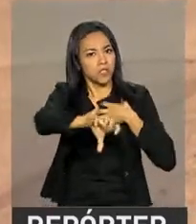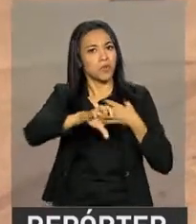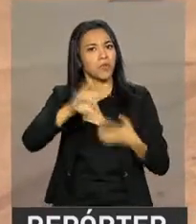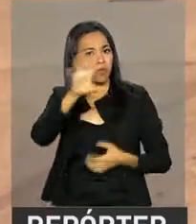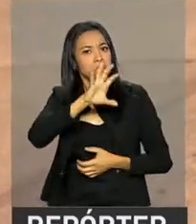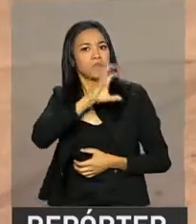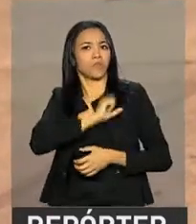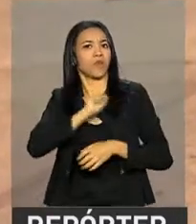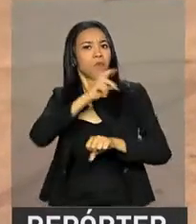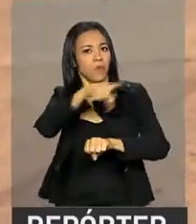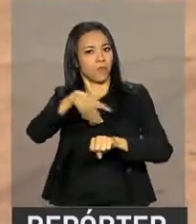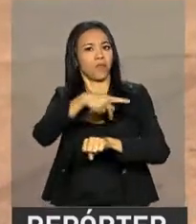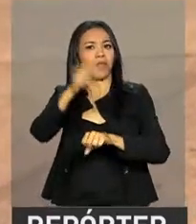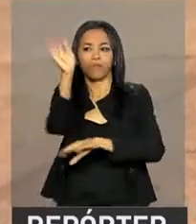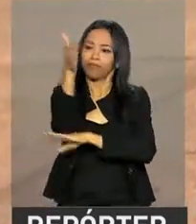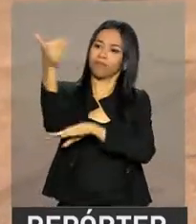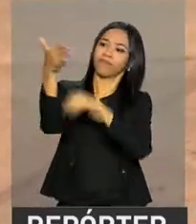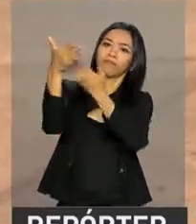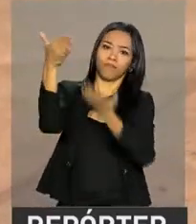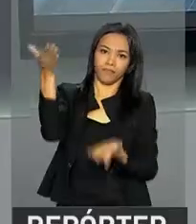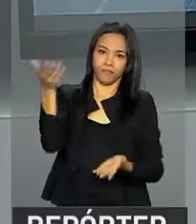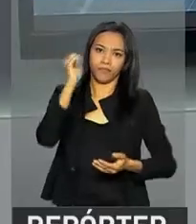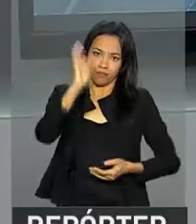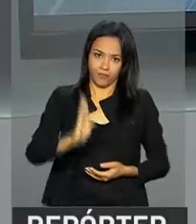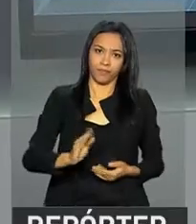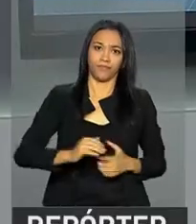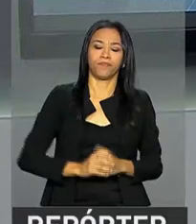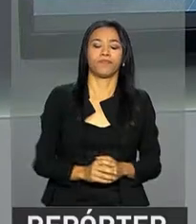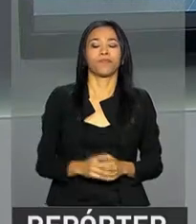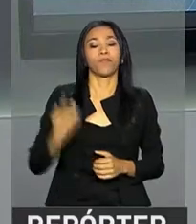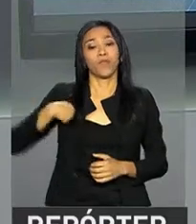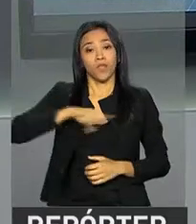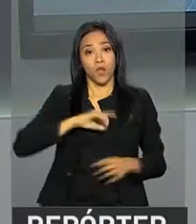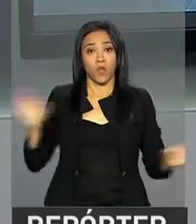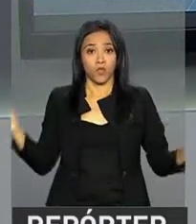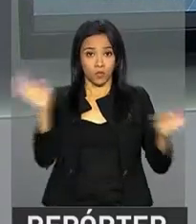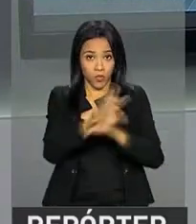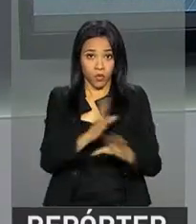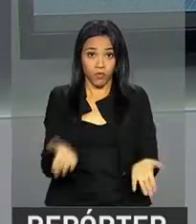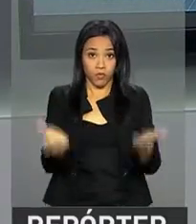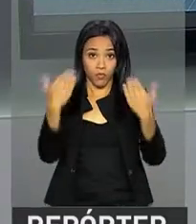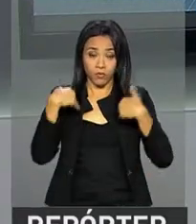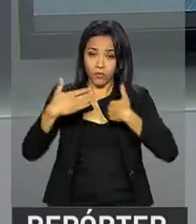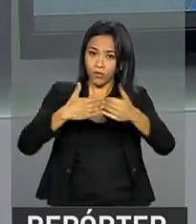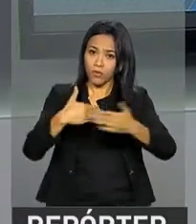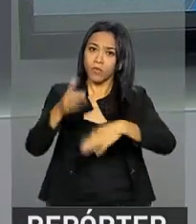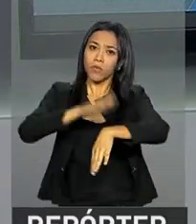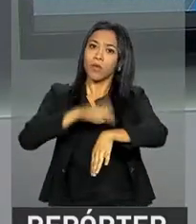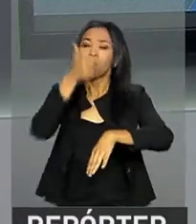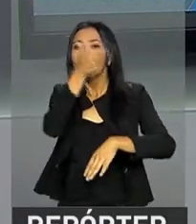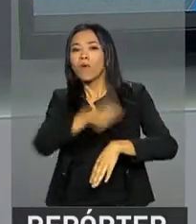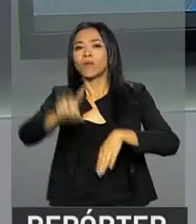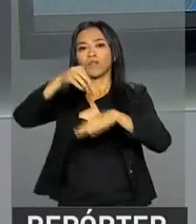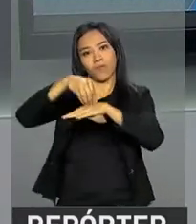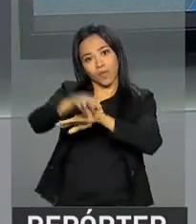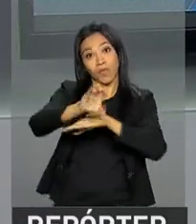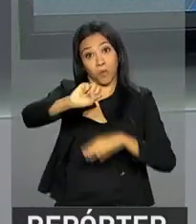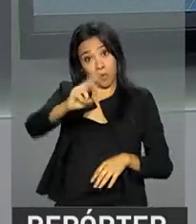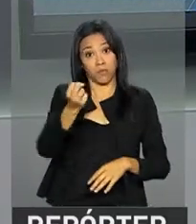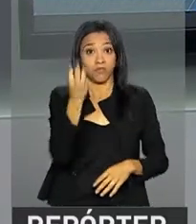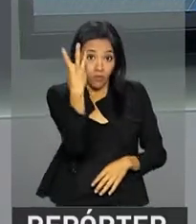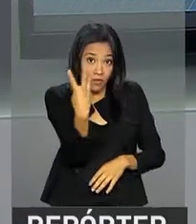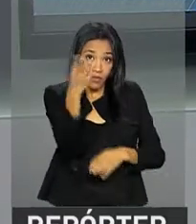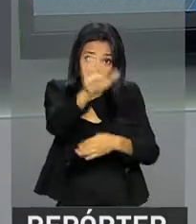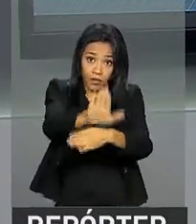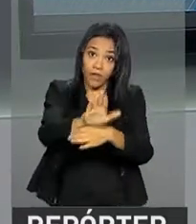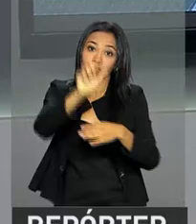prestigiar os símbolos nacionais é muito importante mas ficamos por aqui voltamos a qualquer momento com outras informações ou às